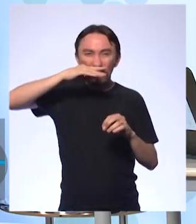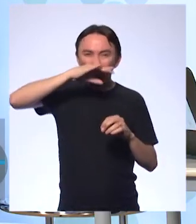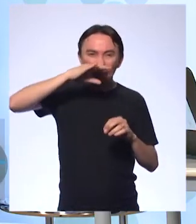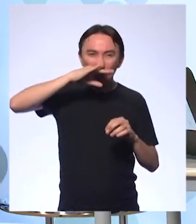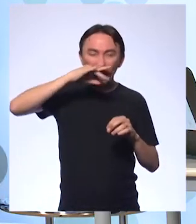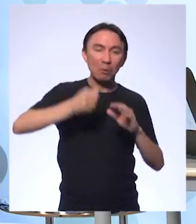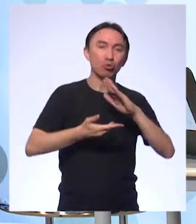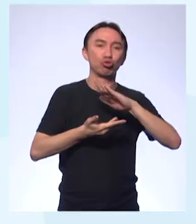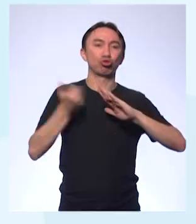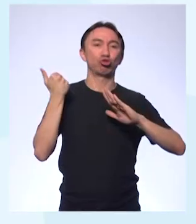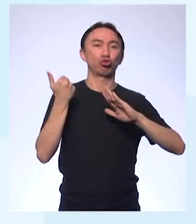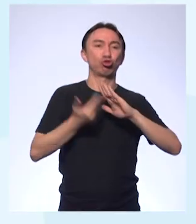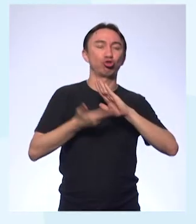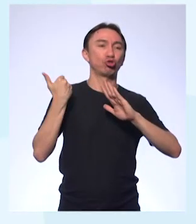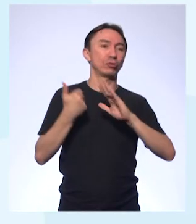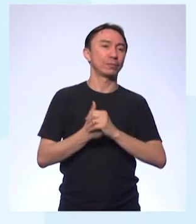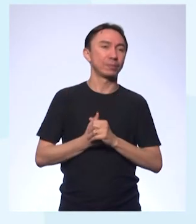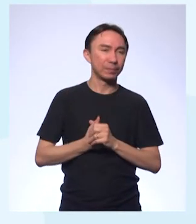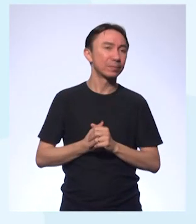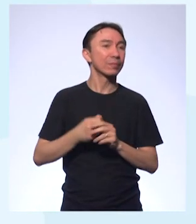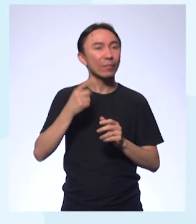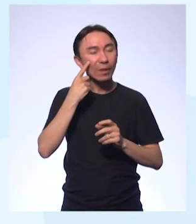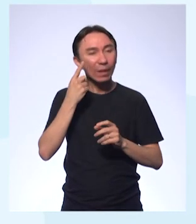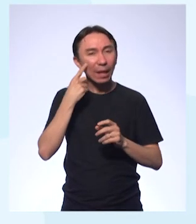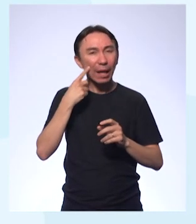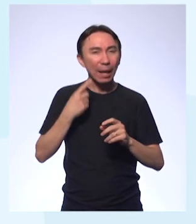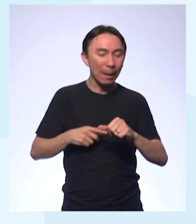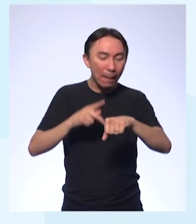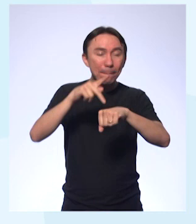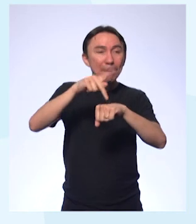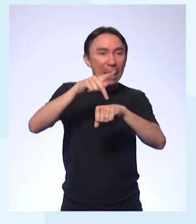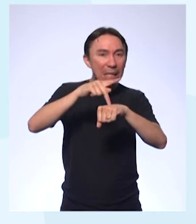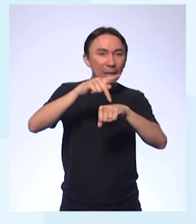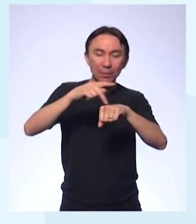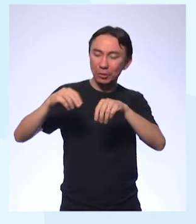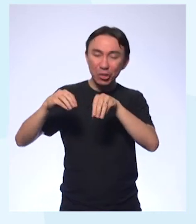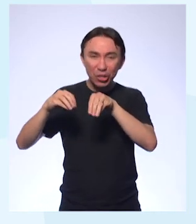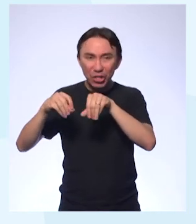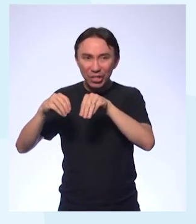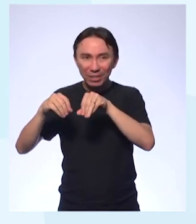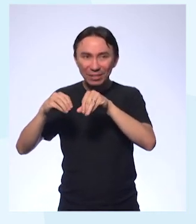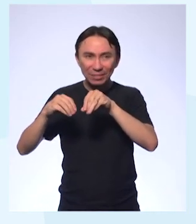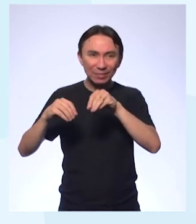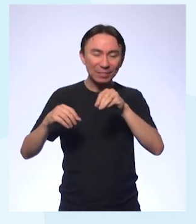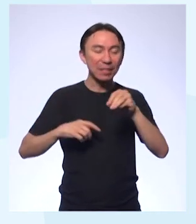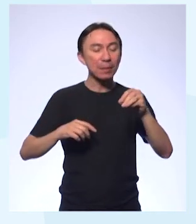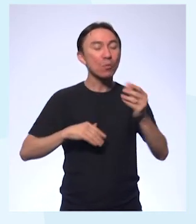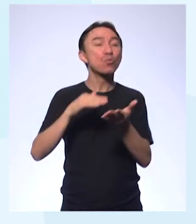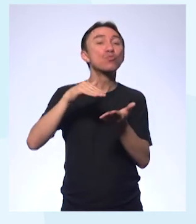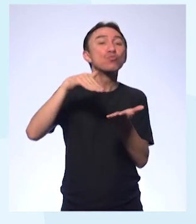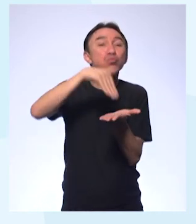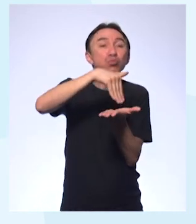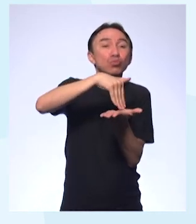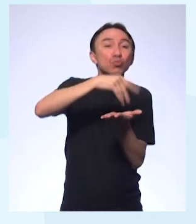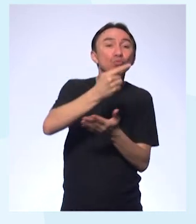fui diminuindo a granulagem das minhas pedras, areias, e por último coloquei aqui carvão.